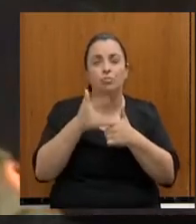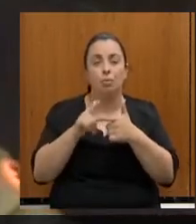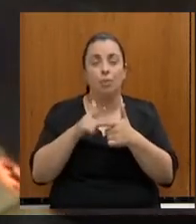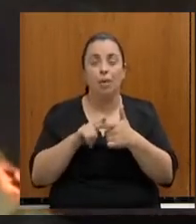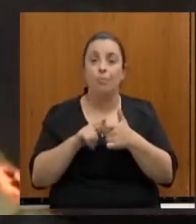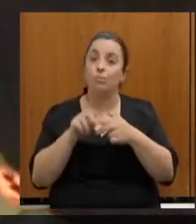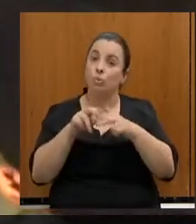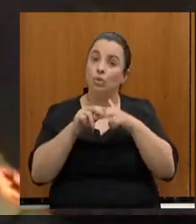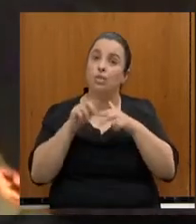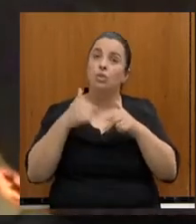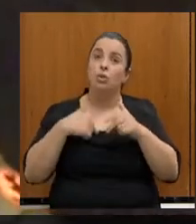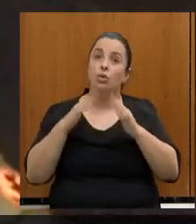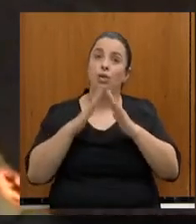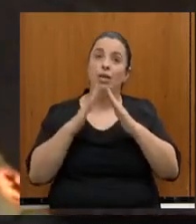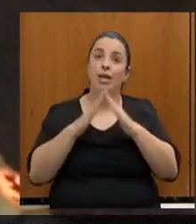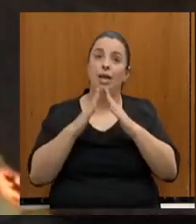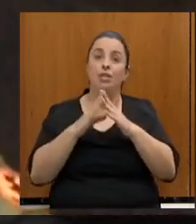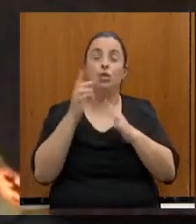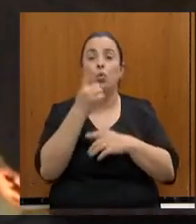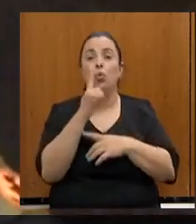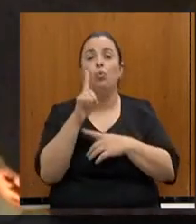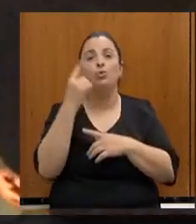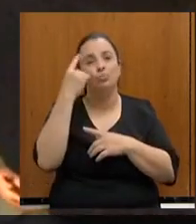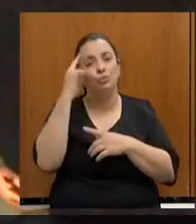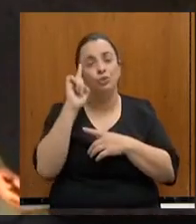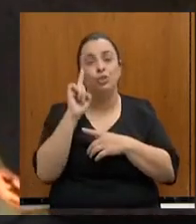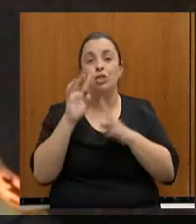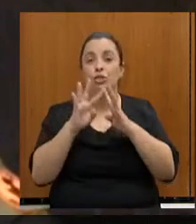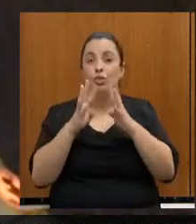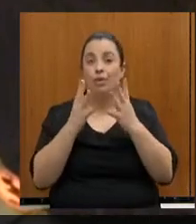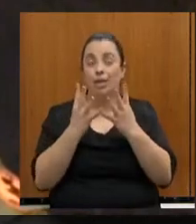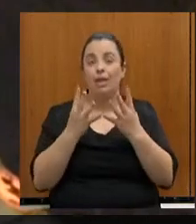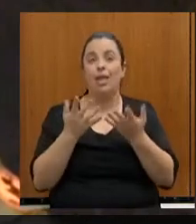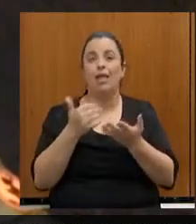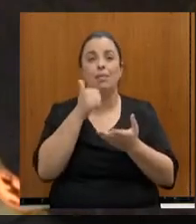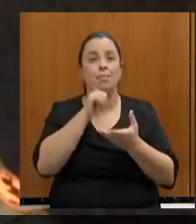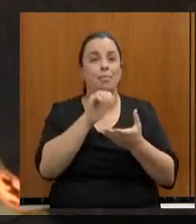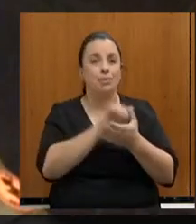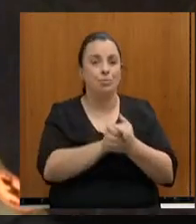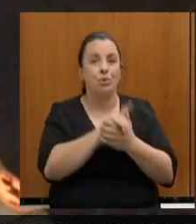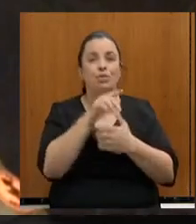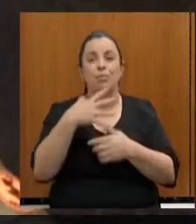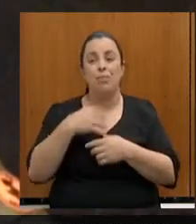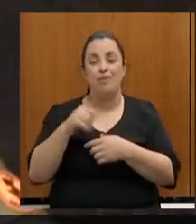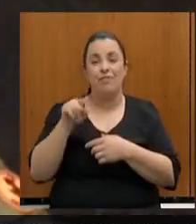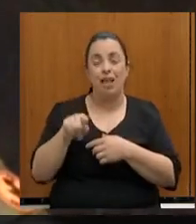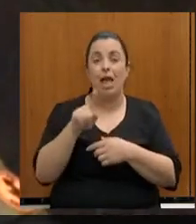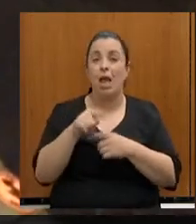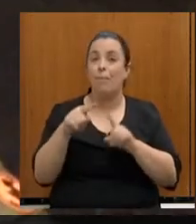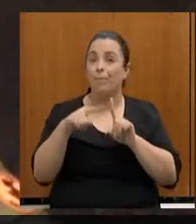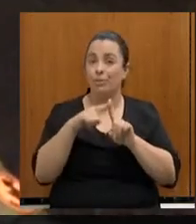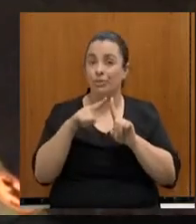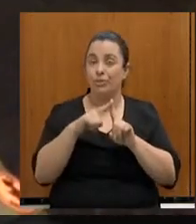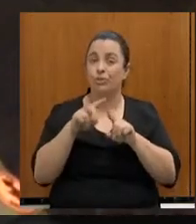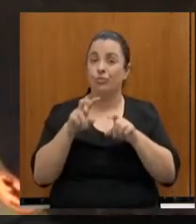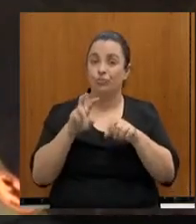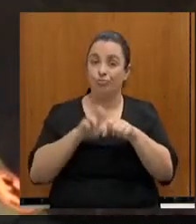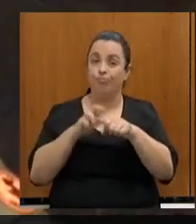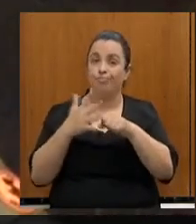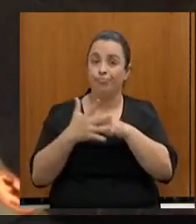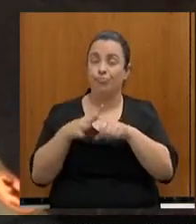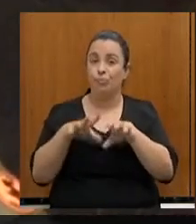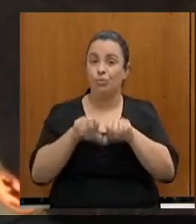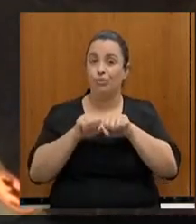cumprindo meu último dia de quarentena minha esposa e minha filha testaram positivo para ouvir de graças a Deus é o